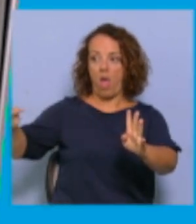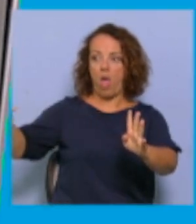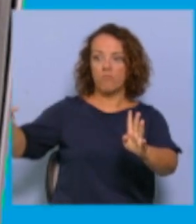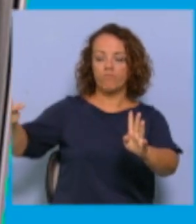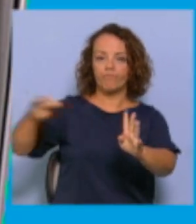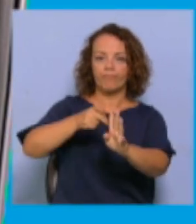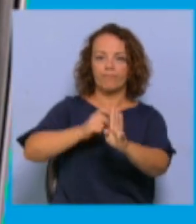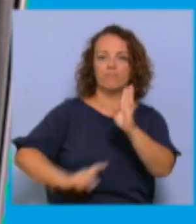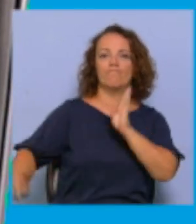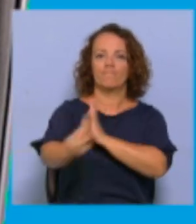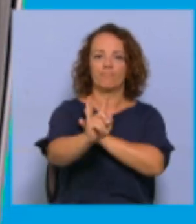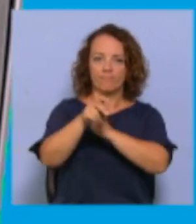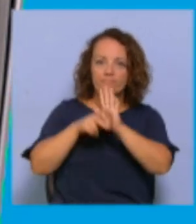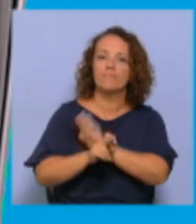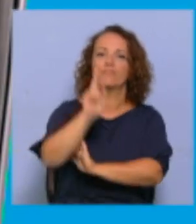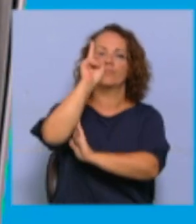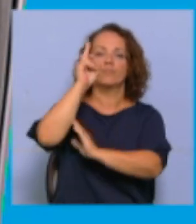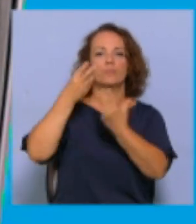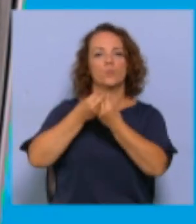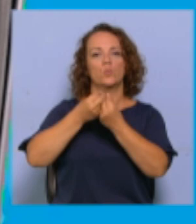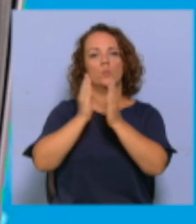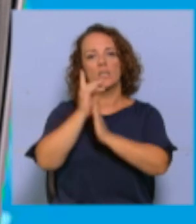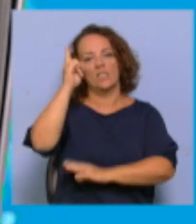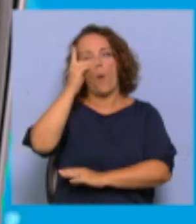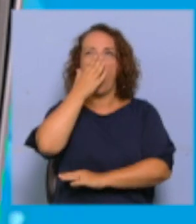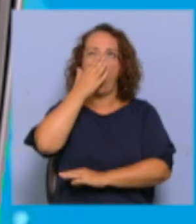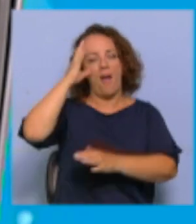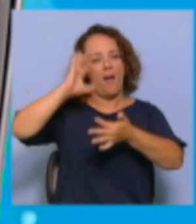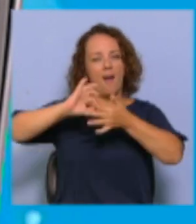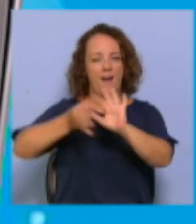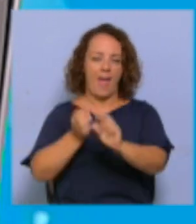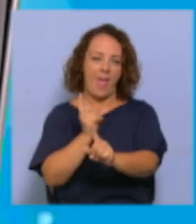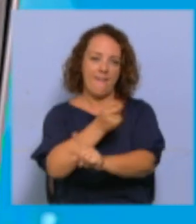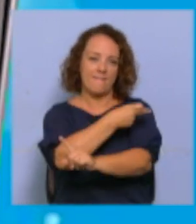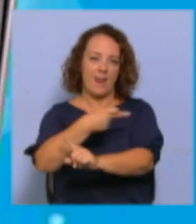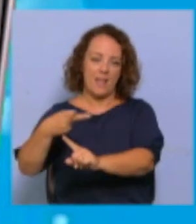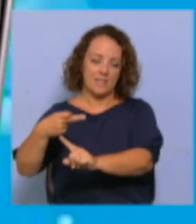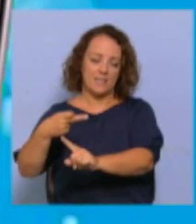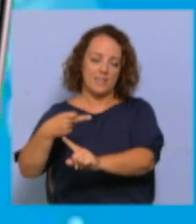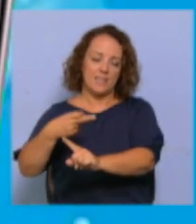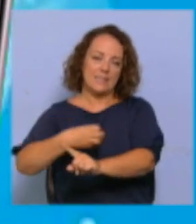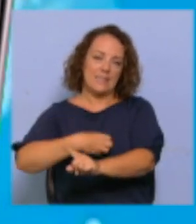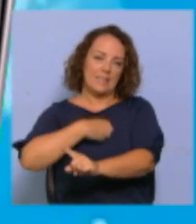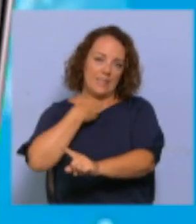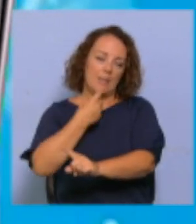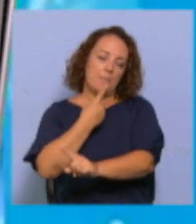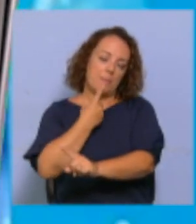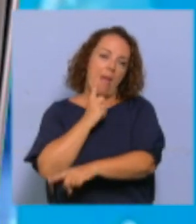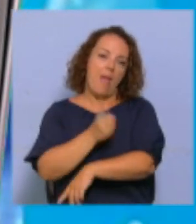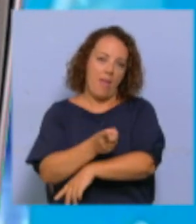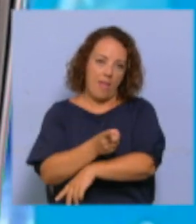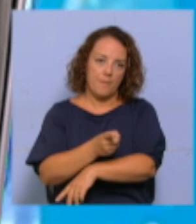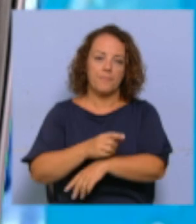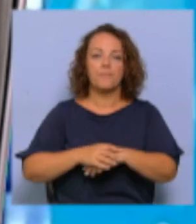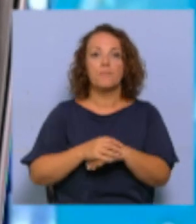É um bocadinho por causa disso. É um bocadinho no mesmo sentido, diria eu, que esta frase deve ser lida e interpretada. Não quer